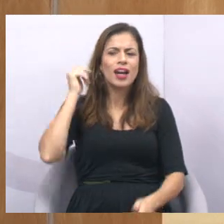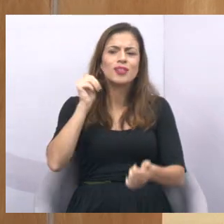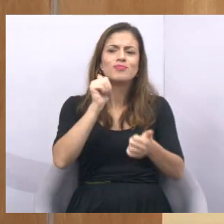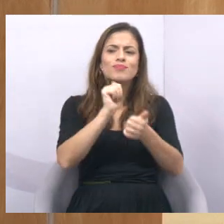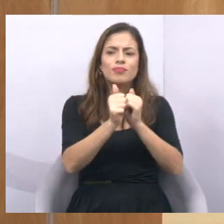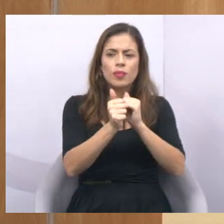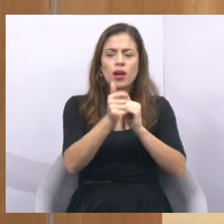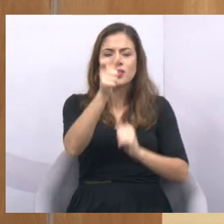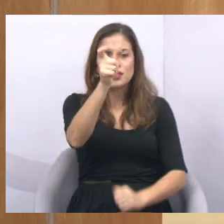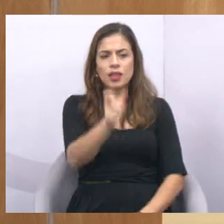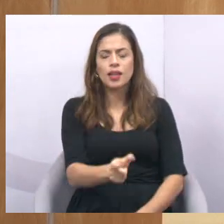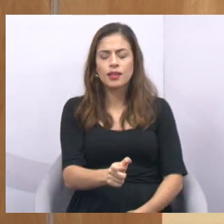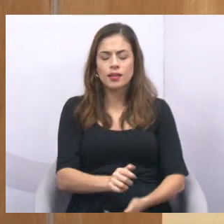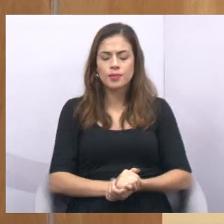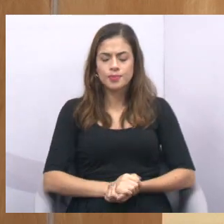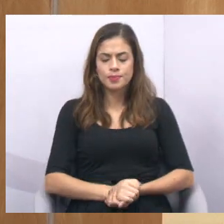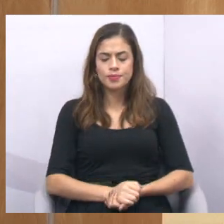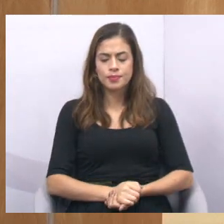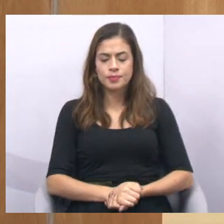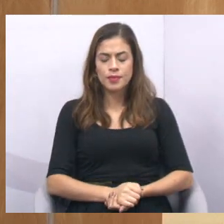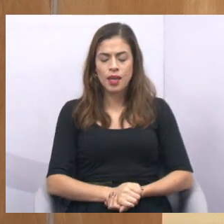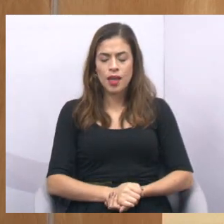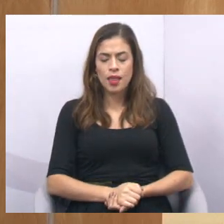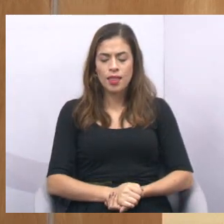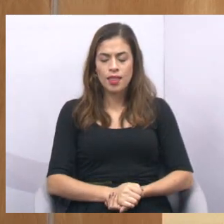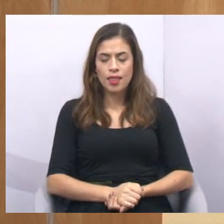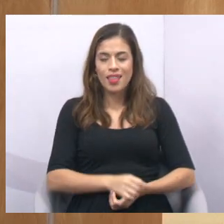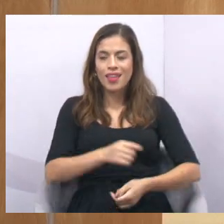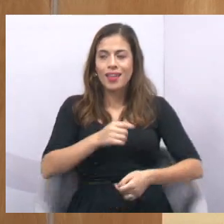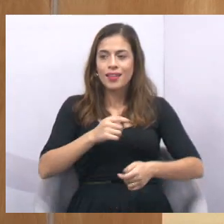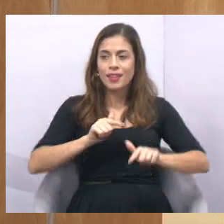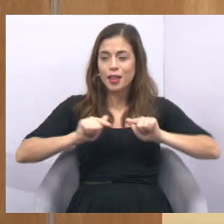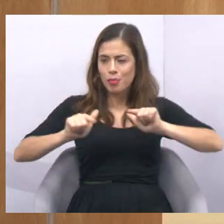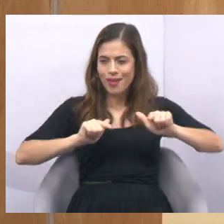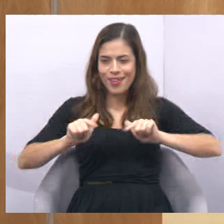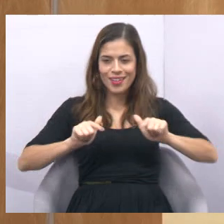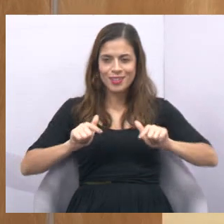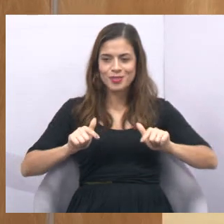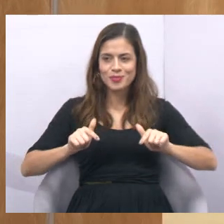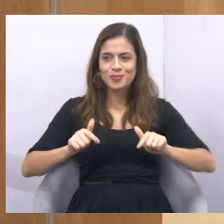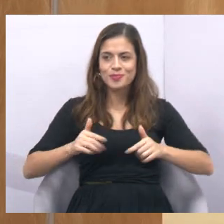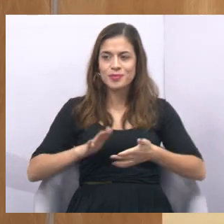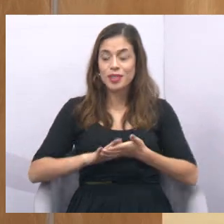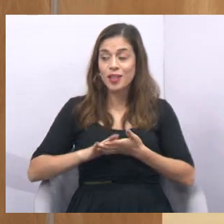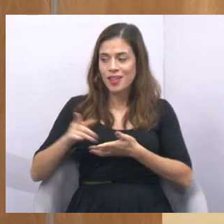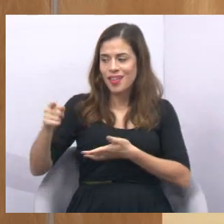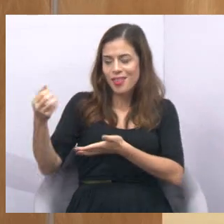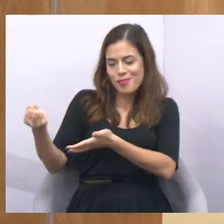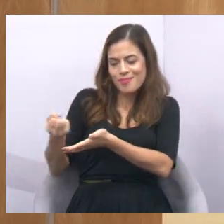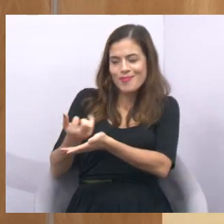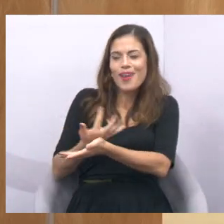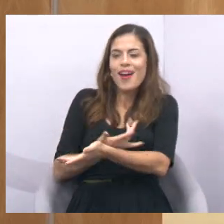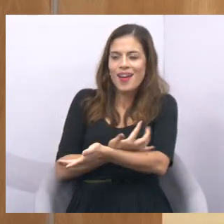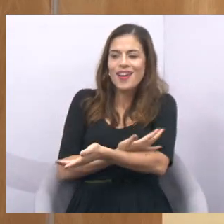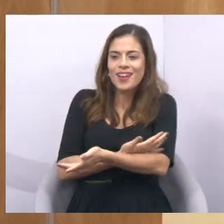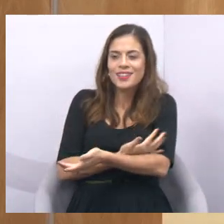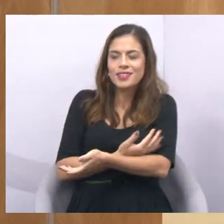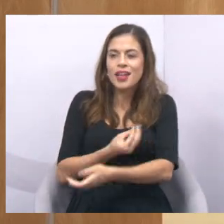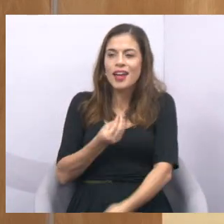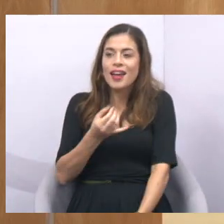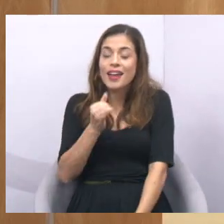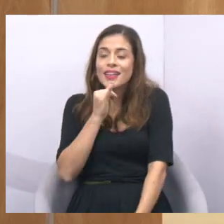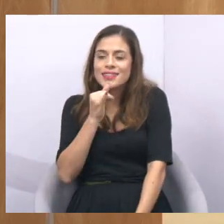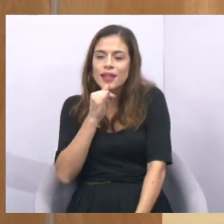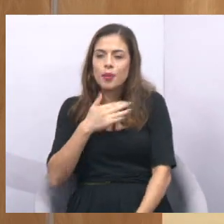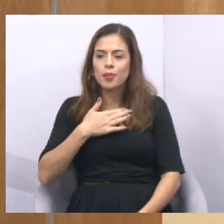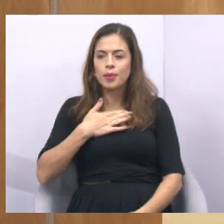Eu, trabalhando hoje, bem modestamente, me inspiro. Fiz alguns simpósios acompanhando as